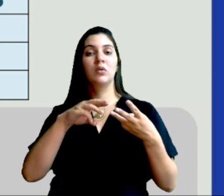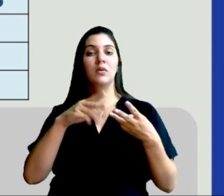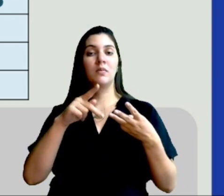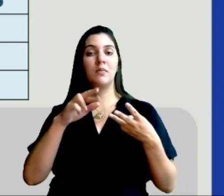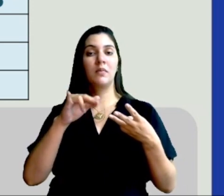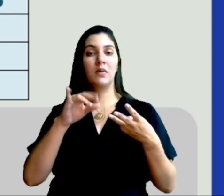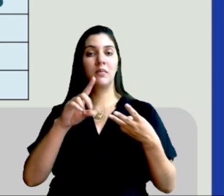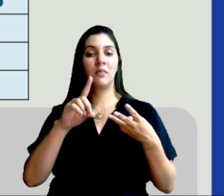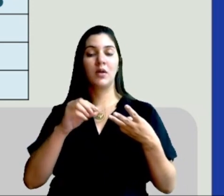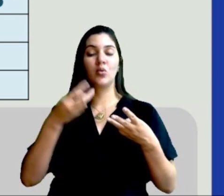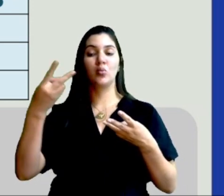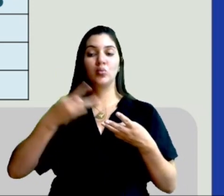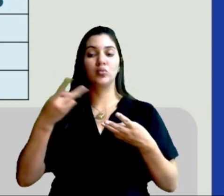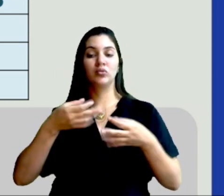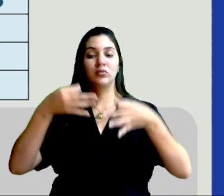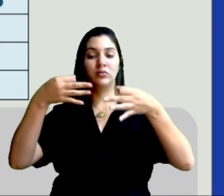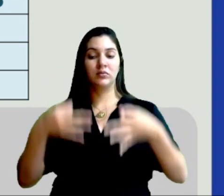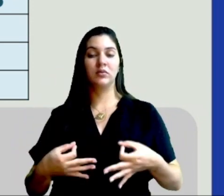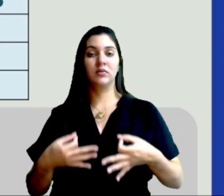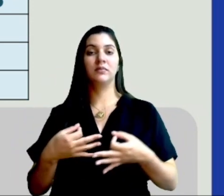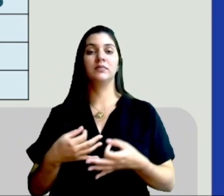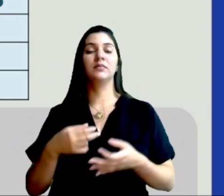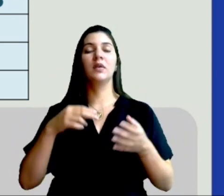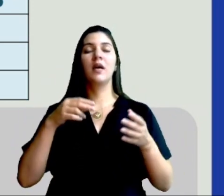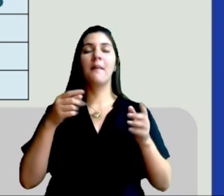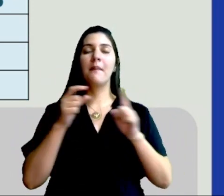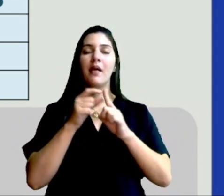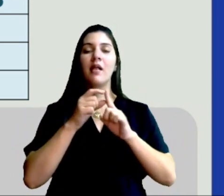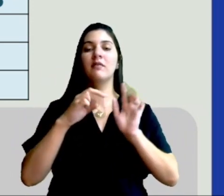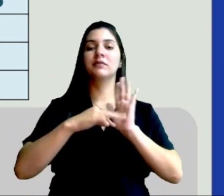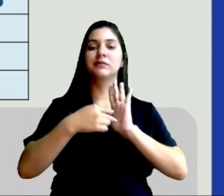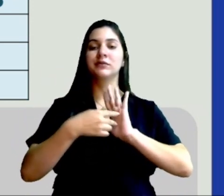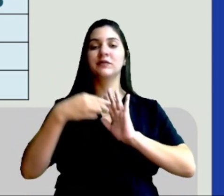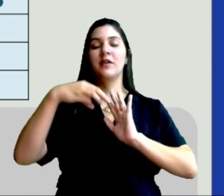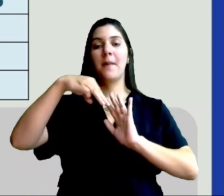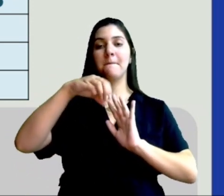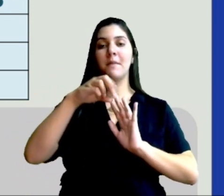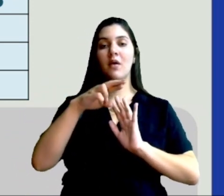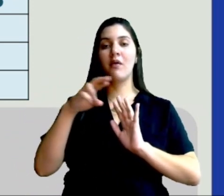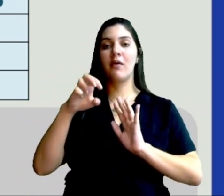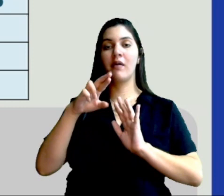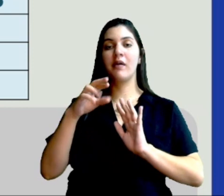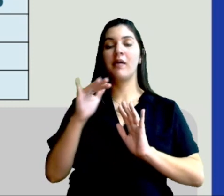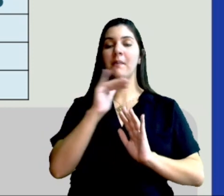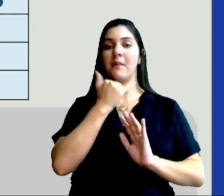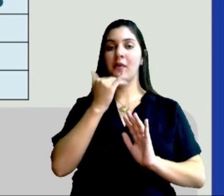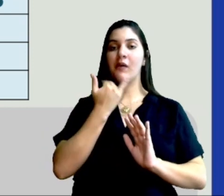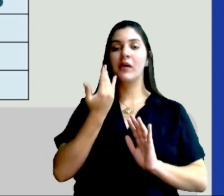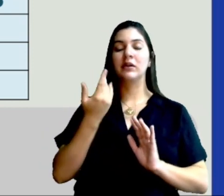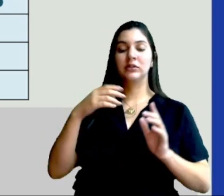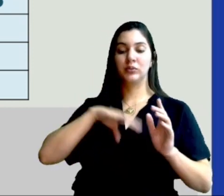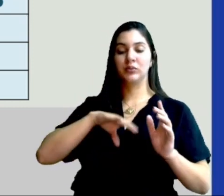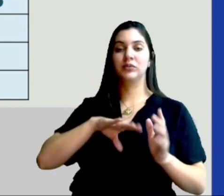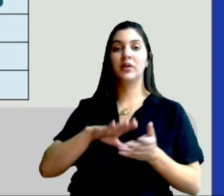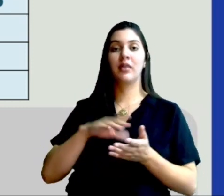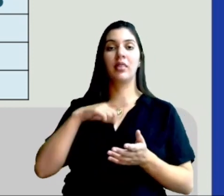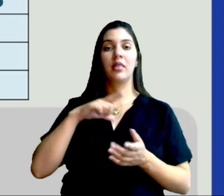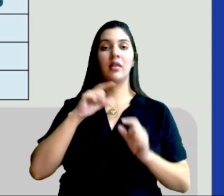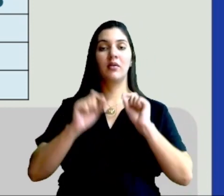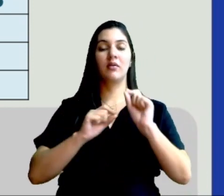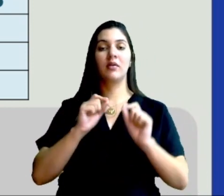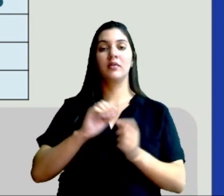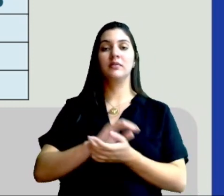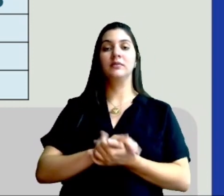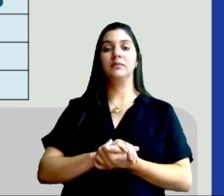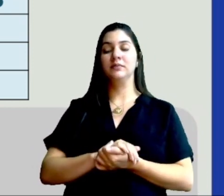corretas. Morir, que significa morrer. Aí, a gente tem somente muerto. Poner,